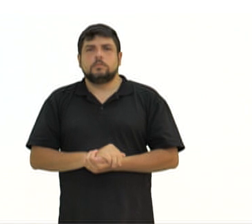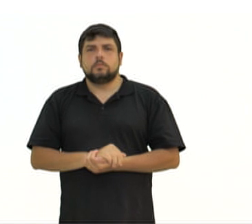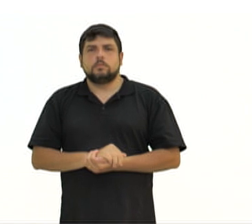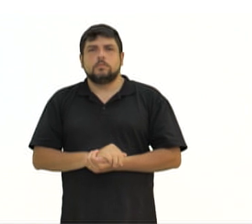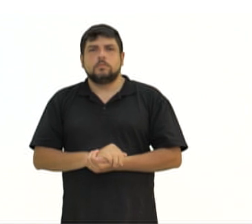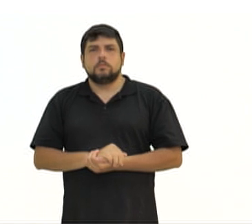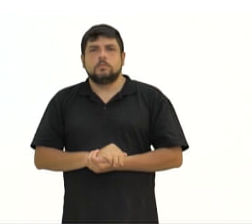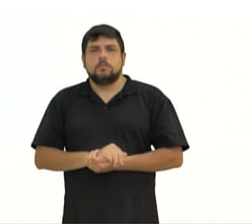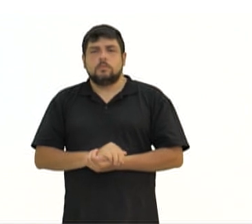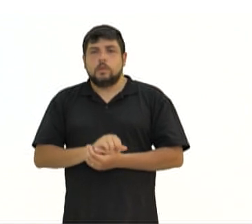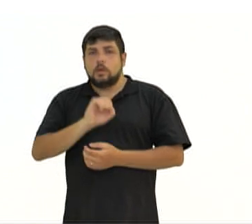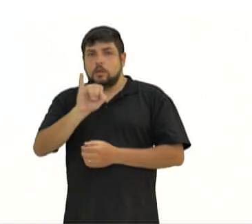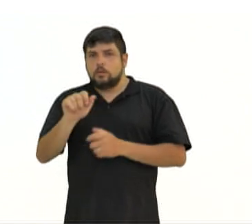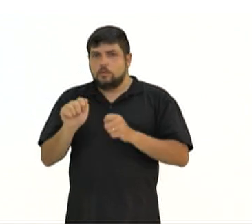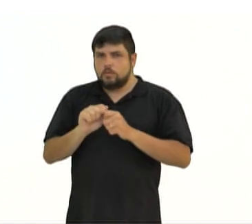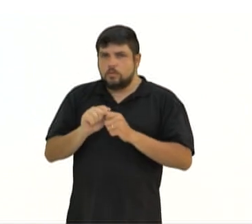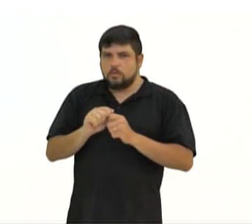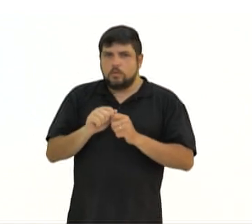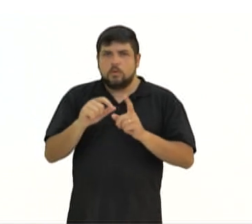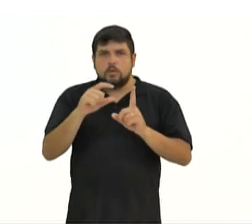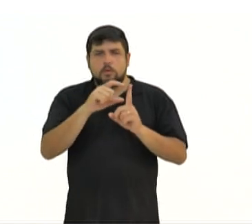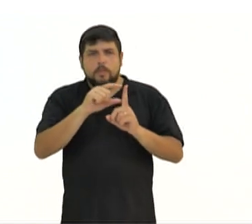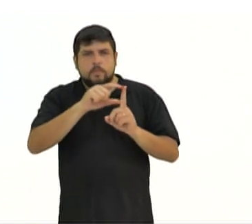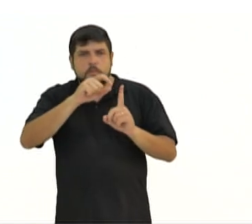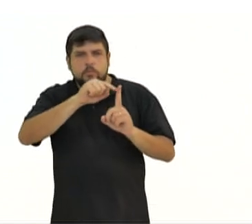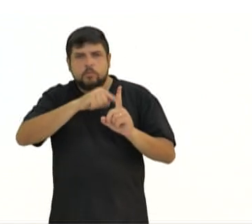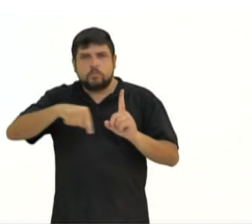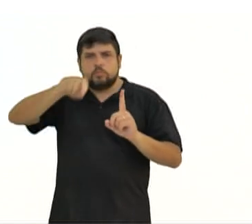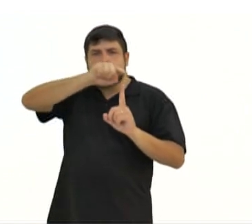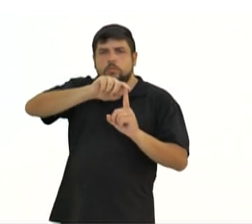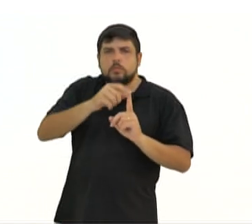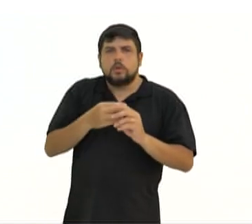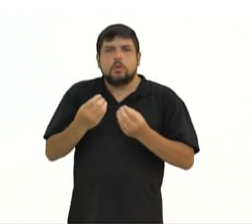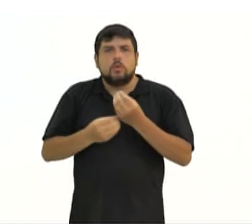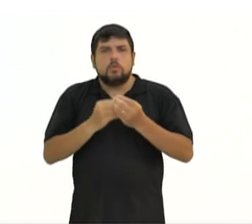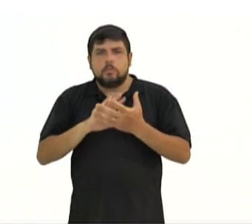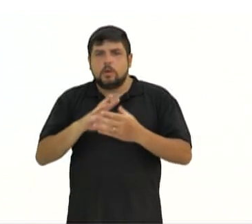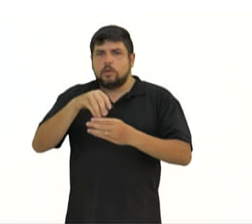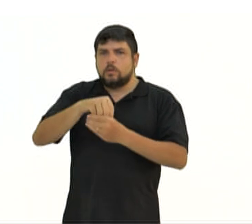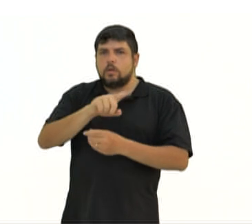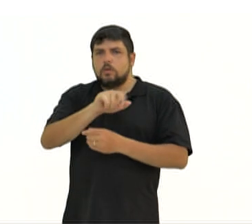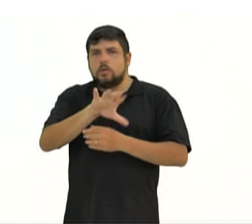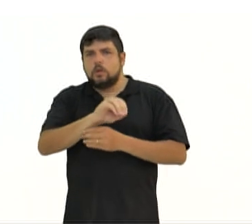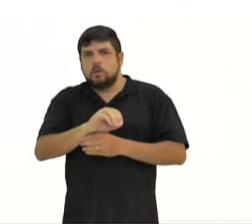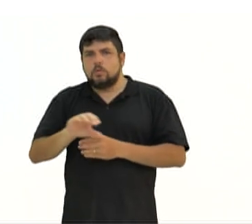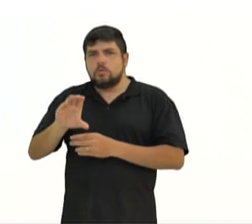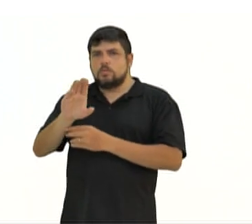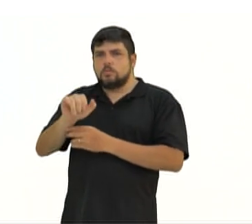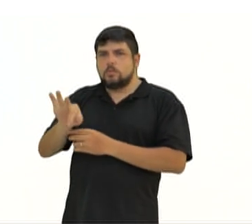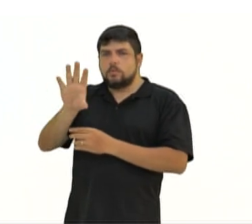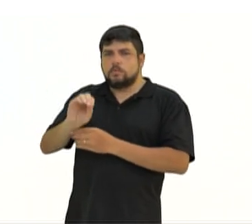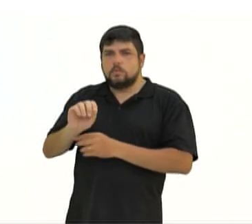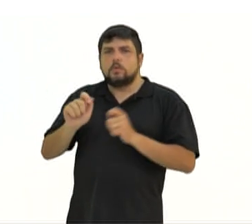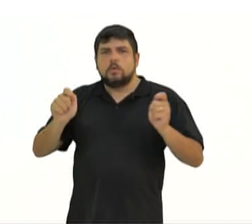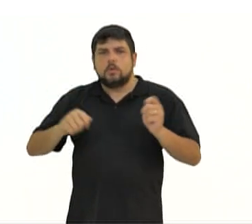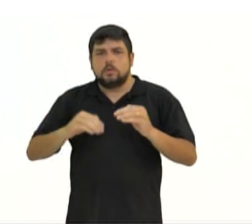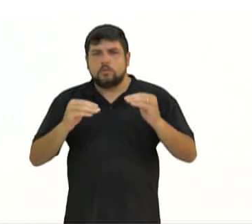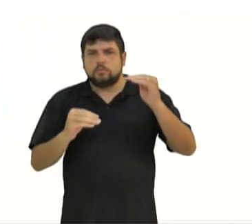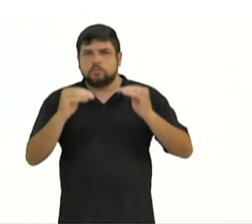fazendo uma pilha e eu quero saber, essa pilha tem eletrodos de zinco e cobalto, eu posso calcular a variação